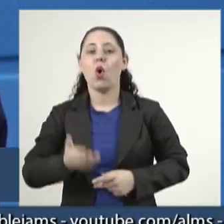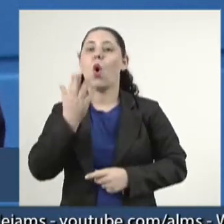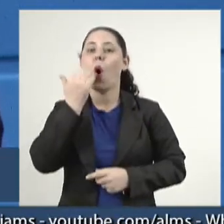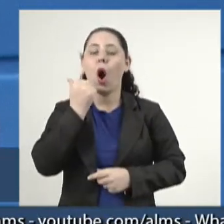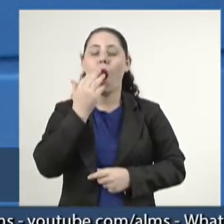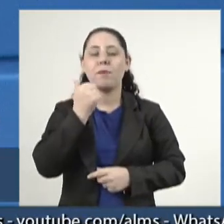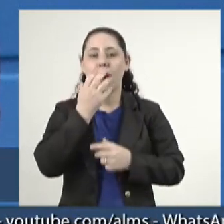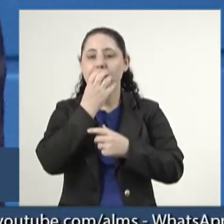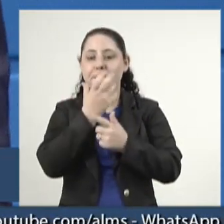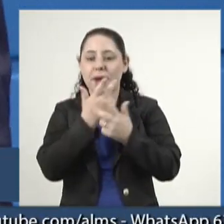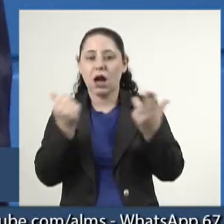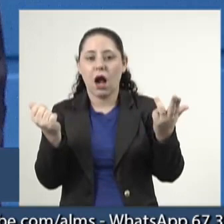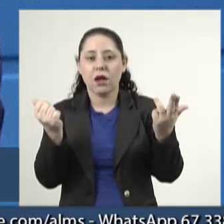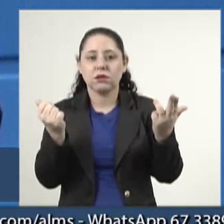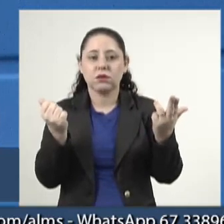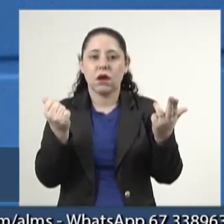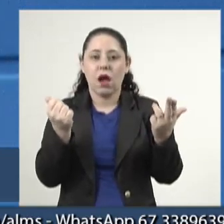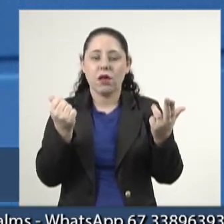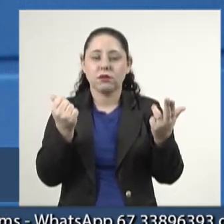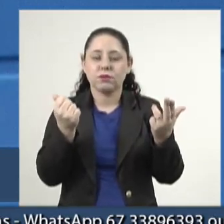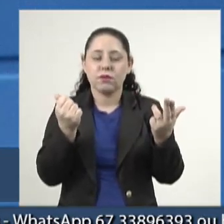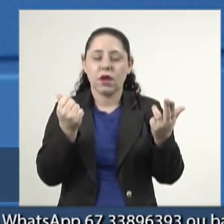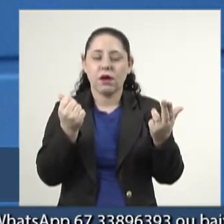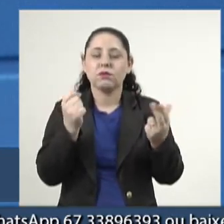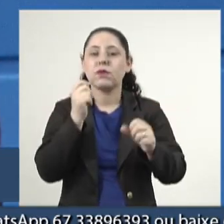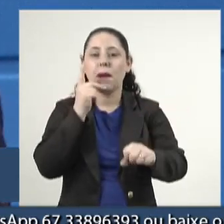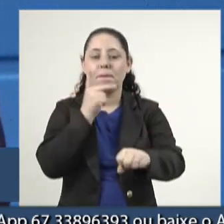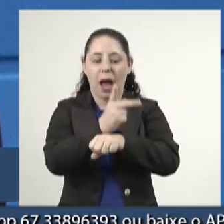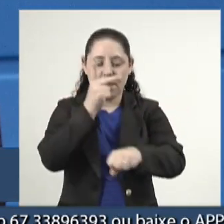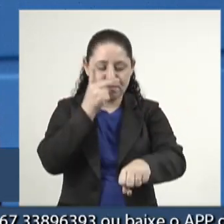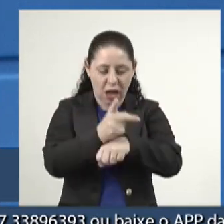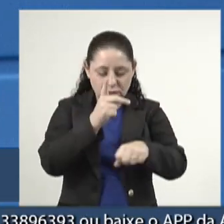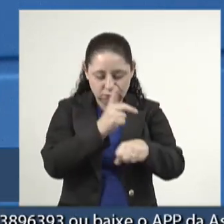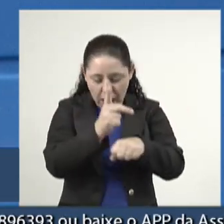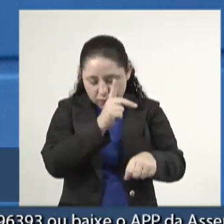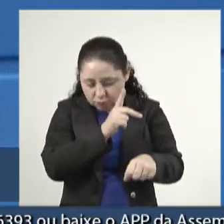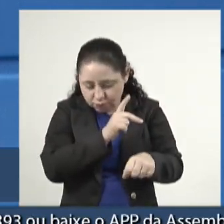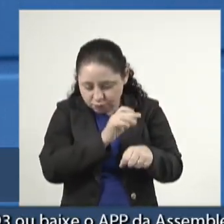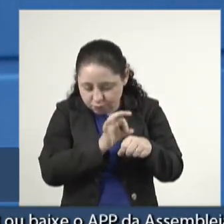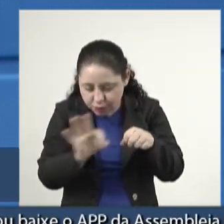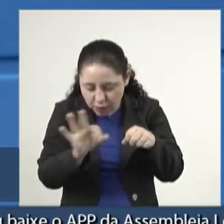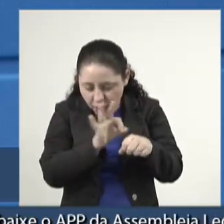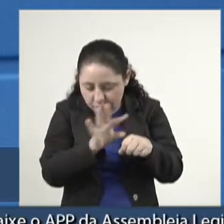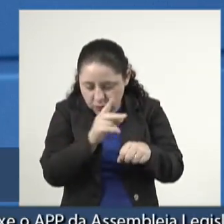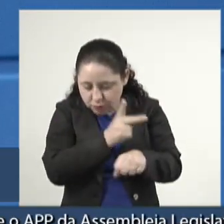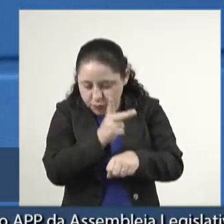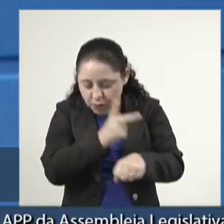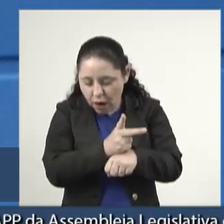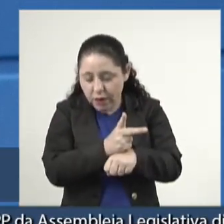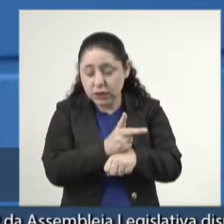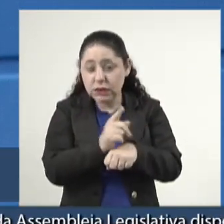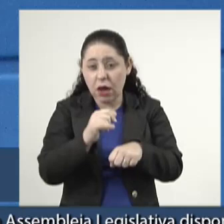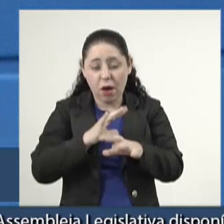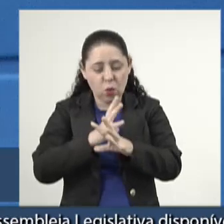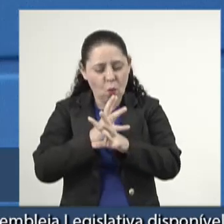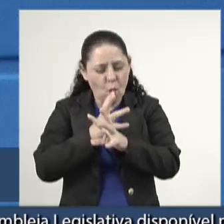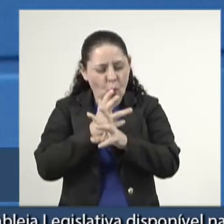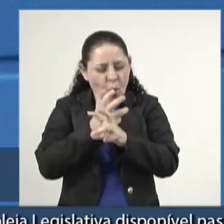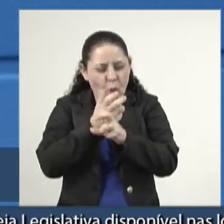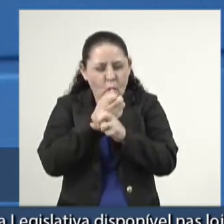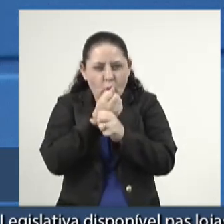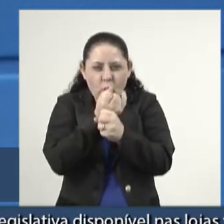bicho, e batia o ferro na pedra para fazer a faísca. E deu uma seca tão brava,